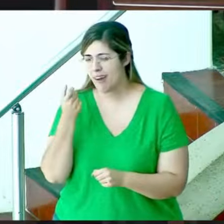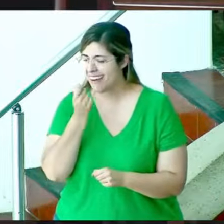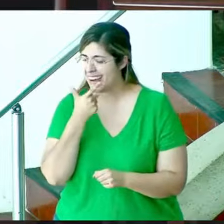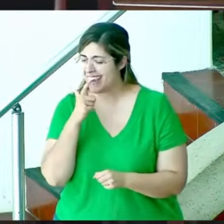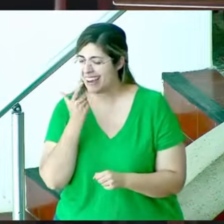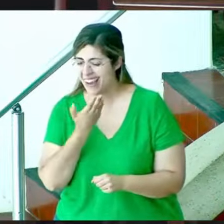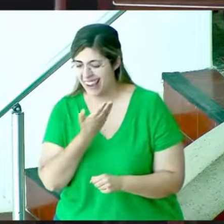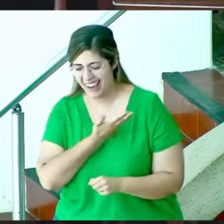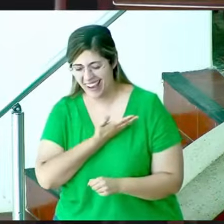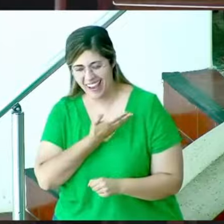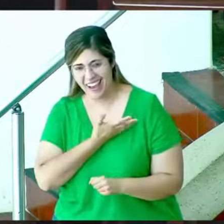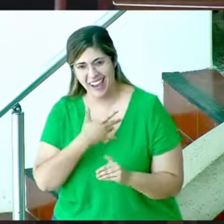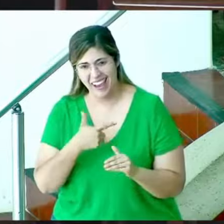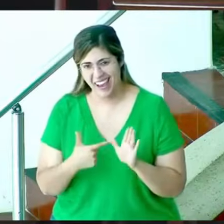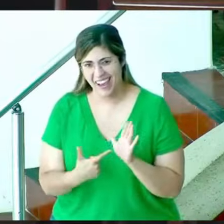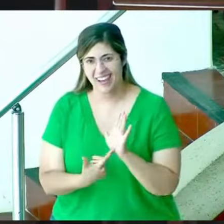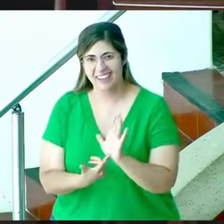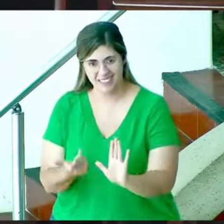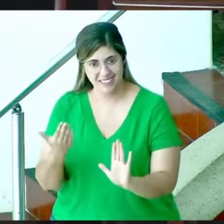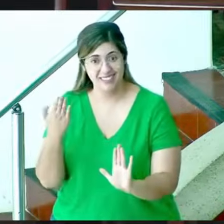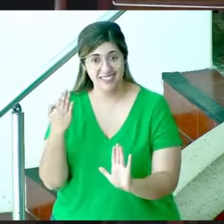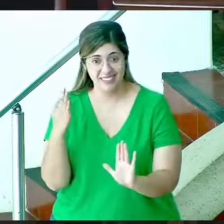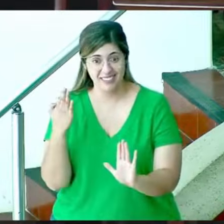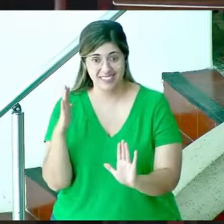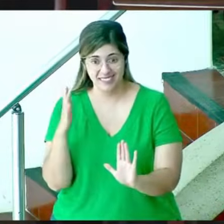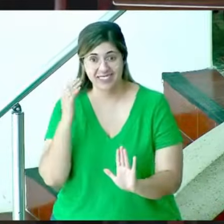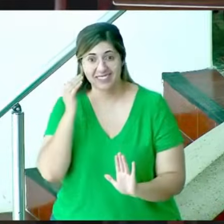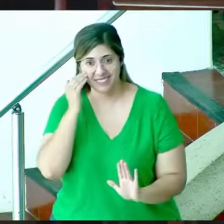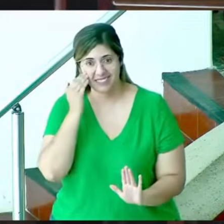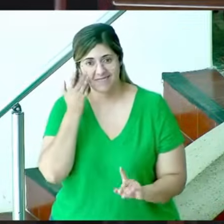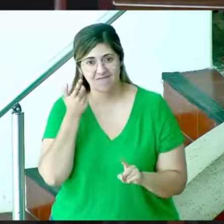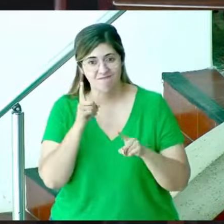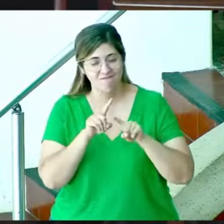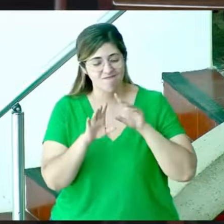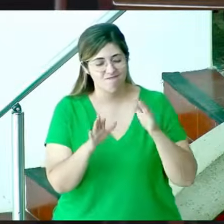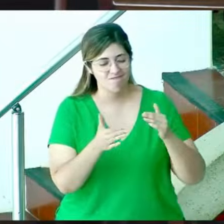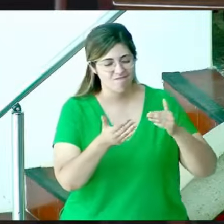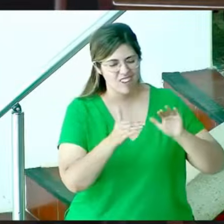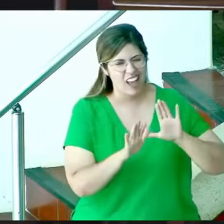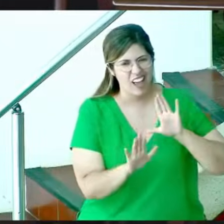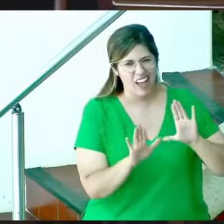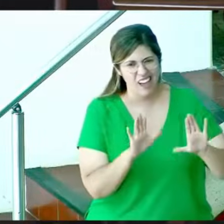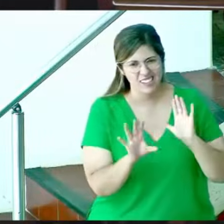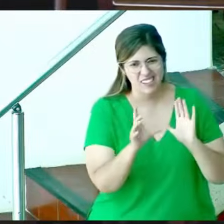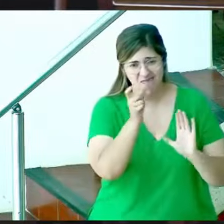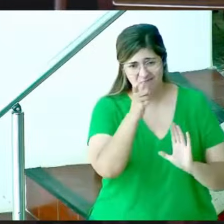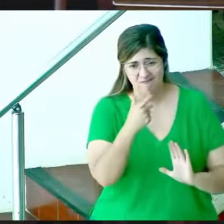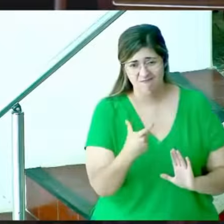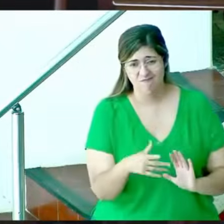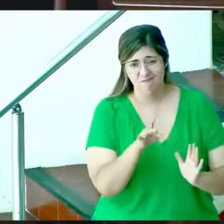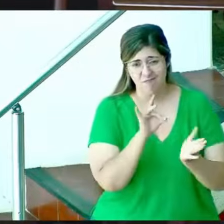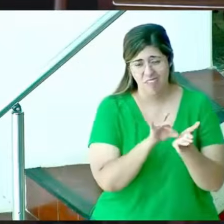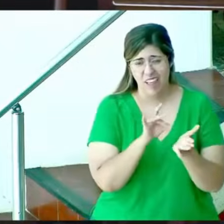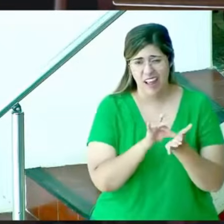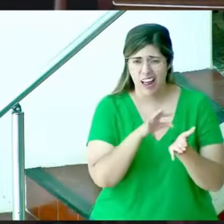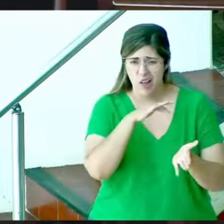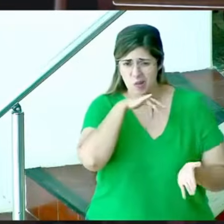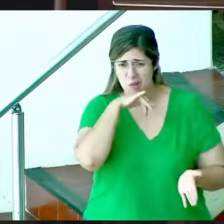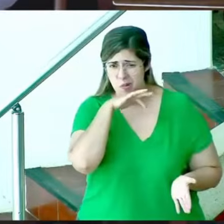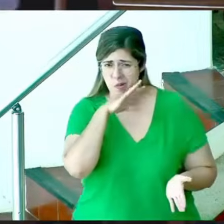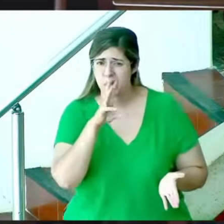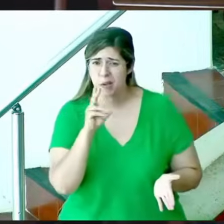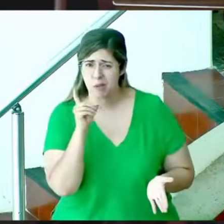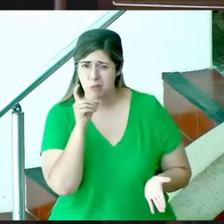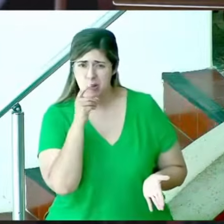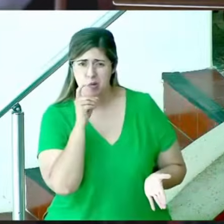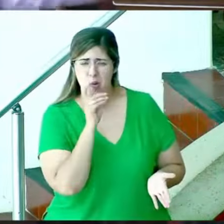mostrar. Quisera que os avatares mostrassem todas as coisas boas que nós temos para os outros verem. Então seríamos muito mais elogiados,